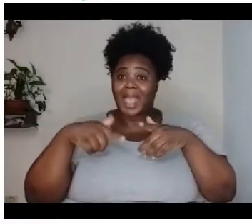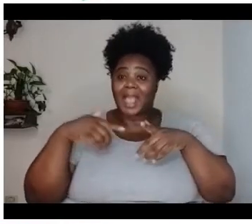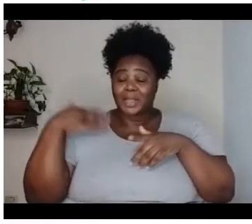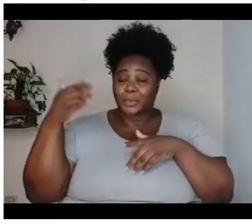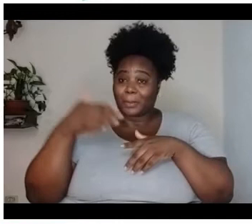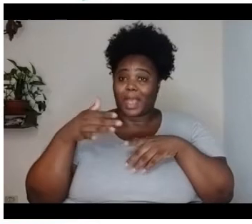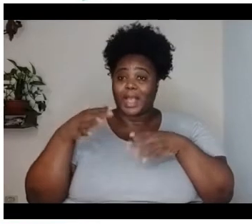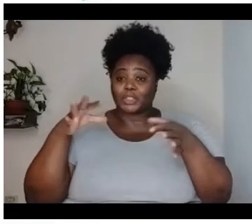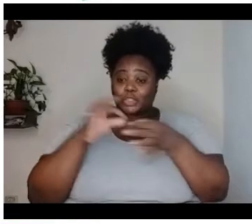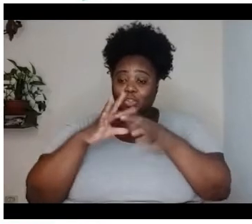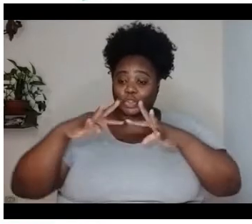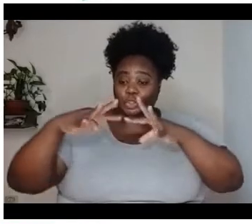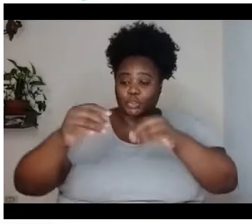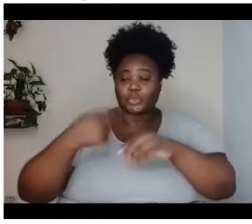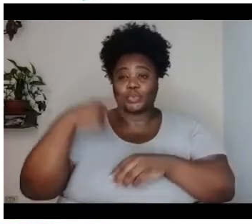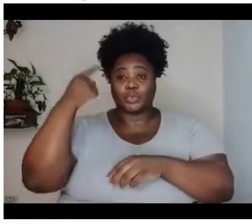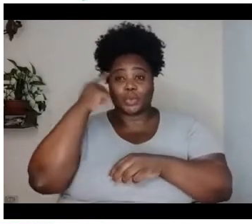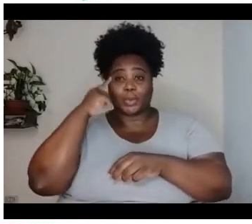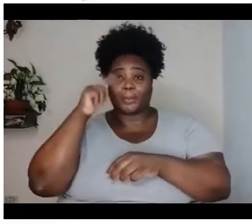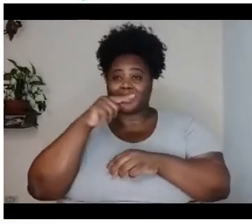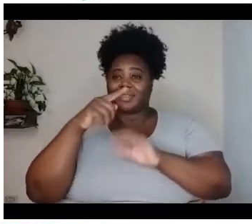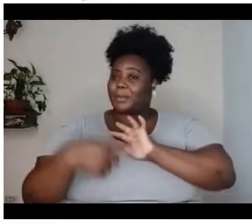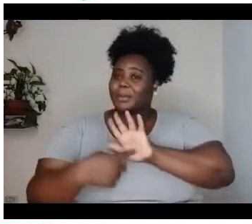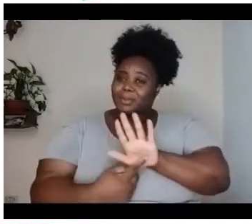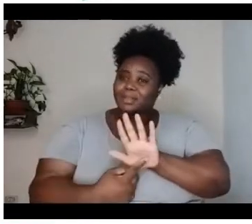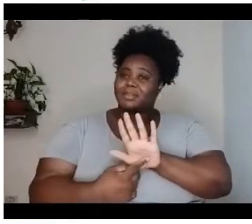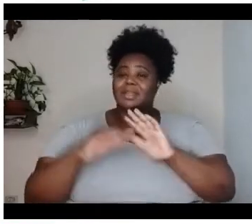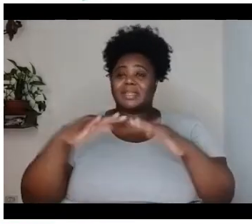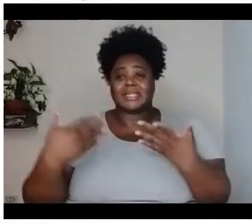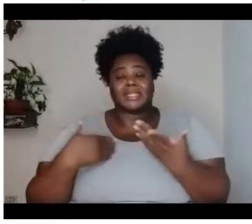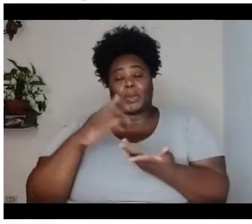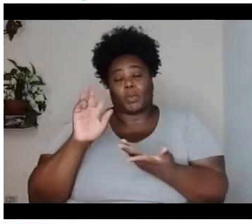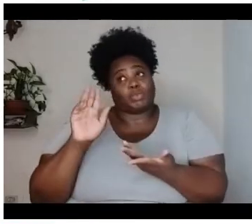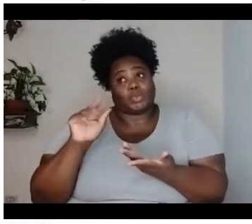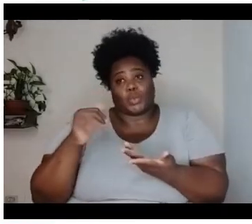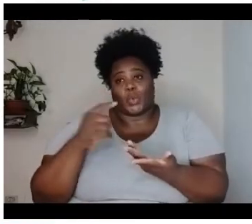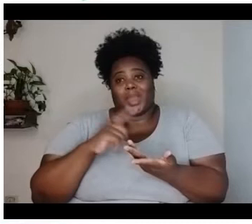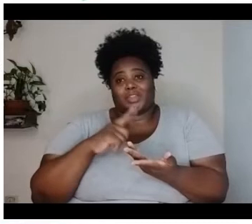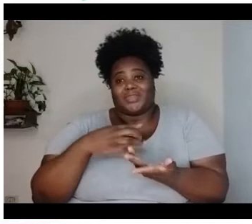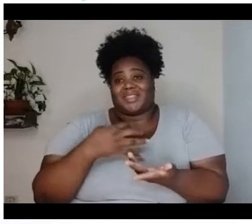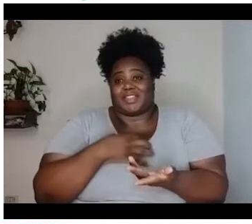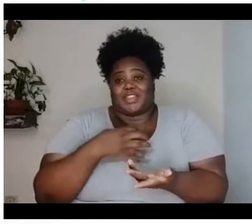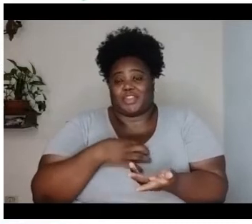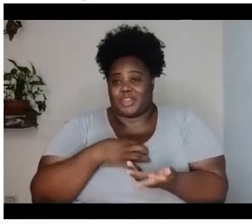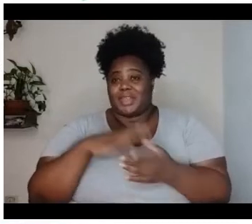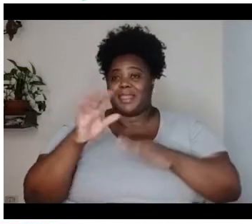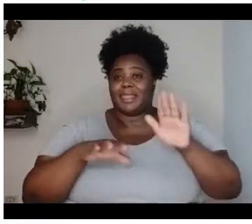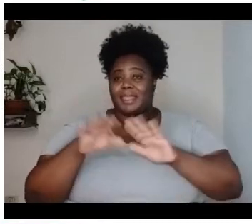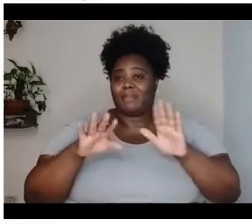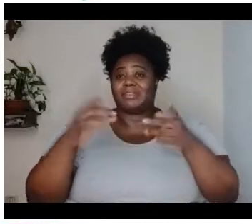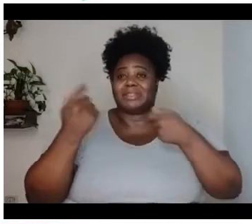de tudo que eu pensei para aquela performance. Então, eu ainda não senti, talvez, a